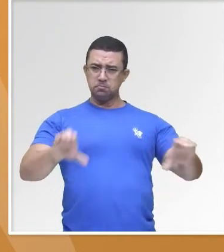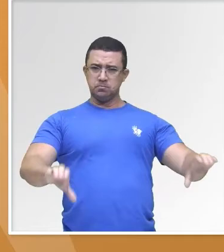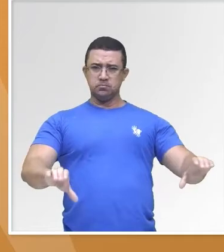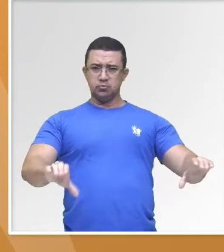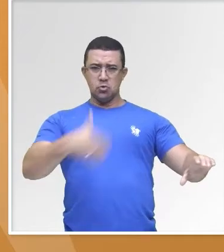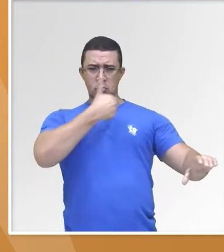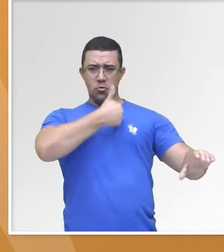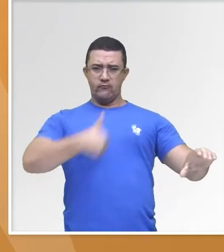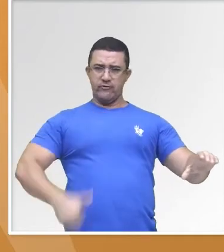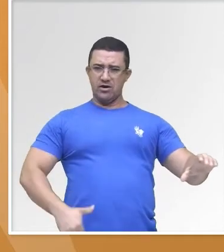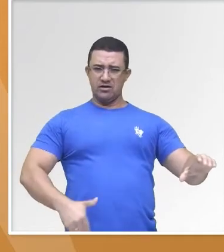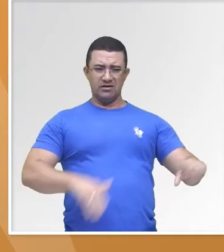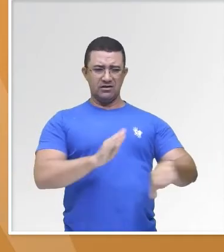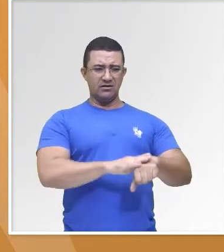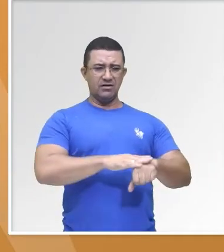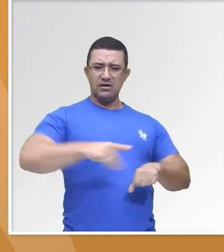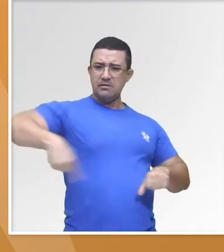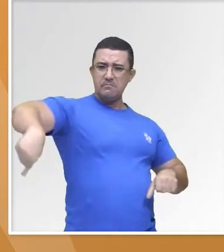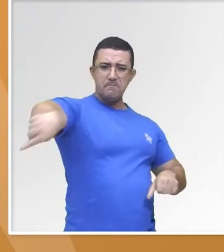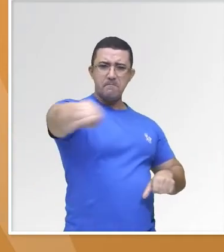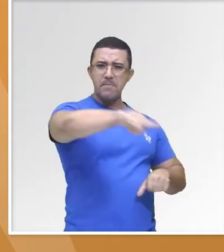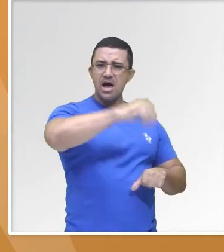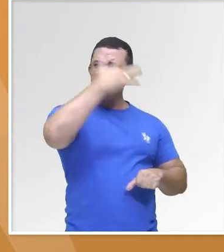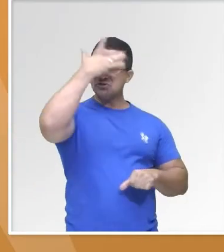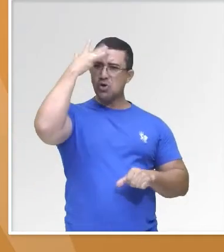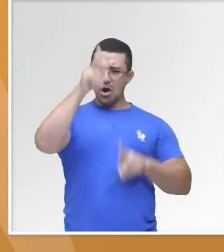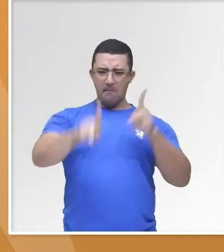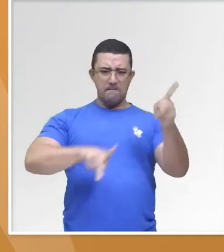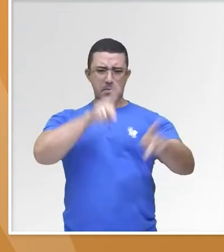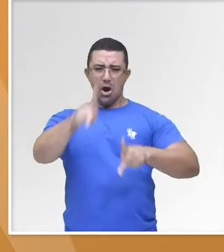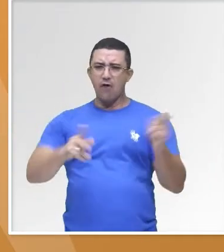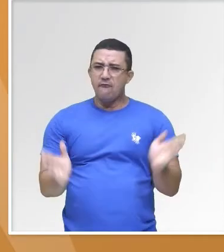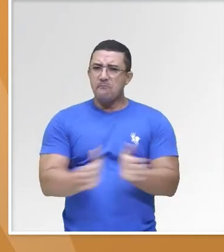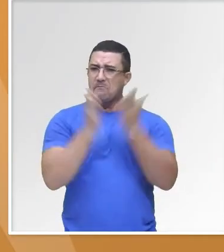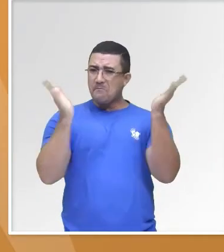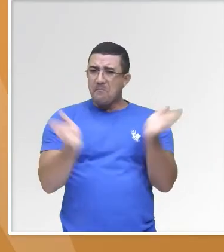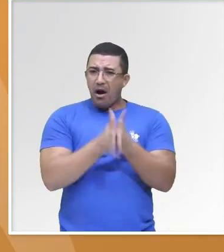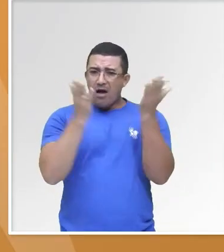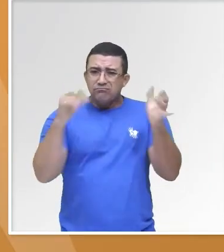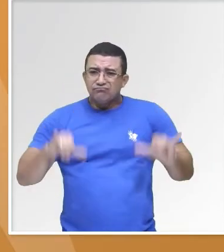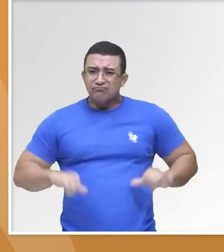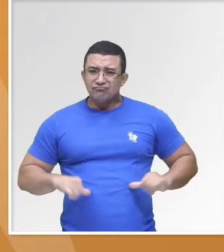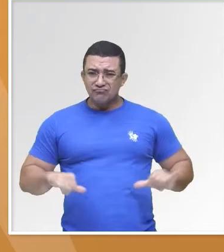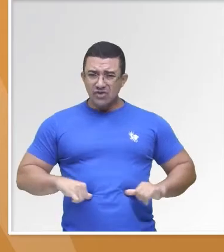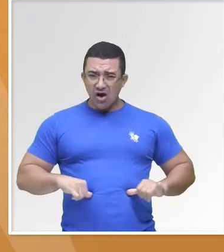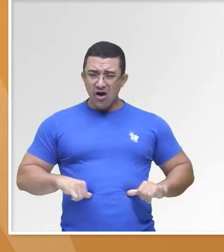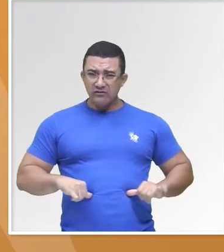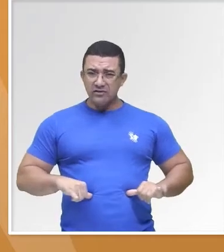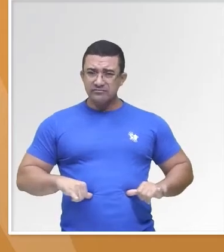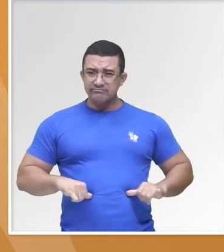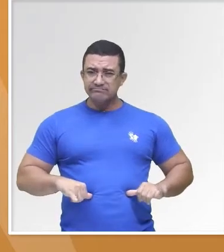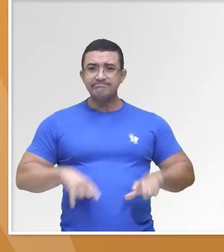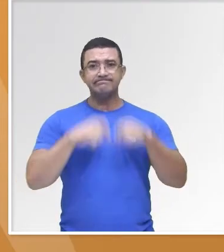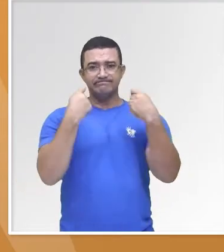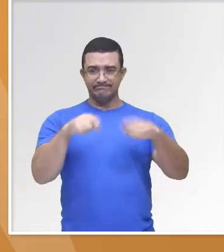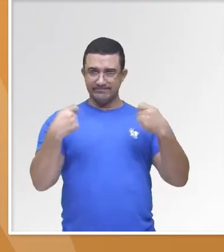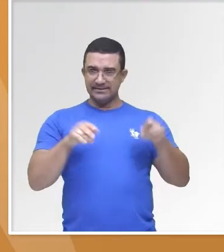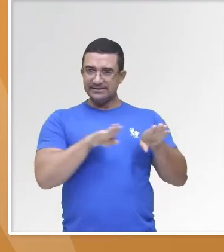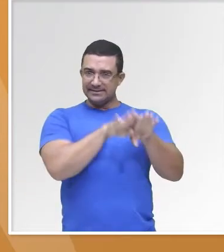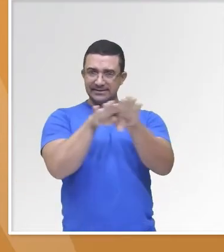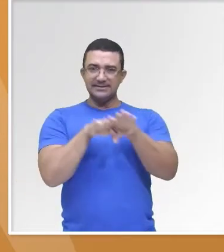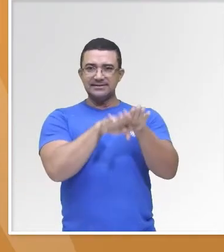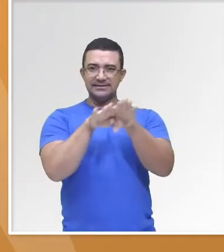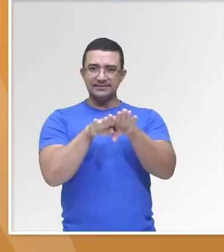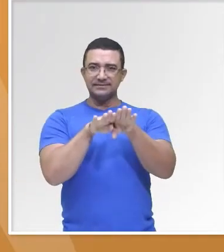governo, se o seu povo não usufruía dessas mesmas transformações. Que bacana, hein? Então, vamos lá